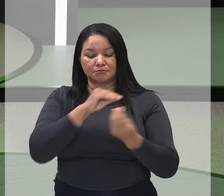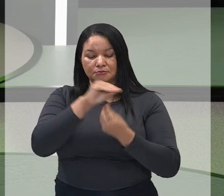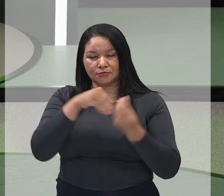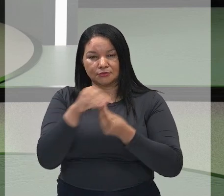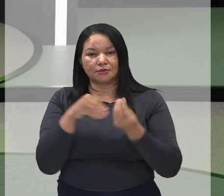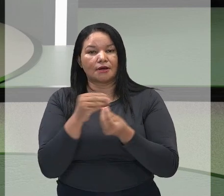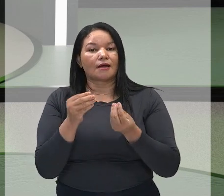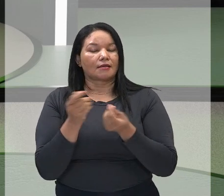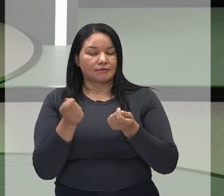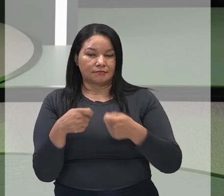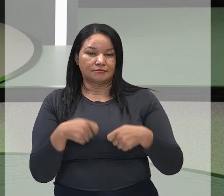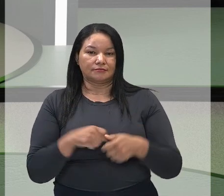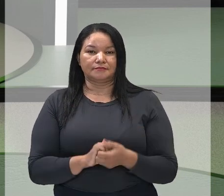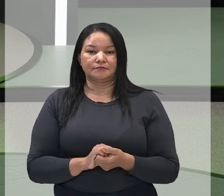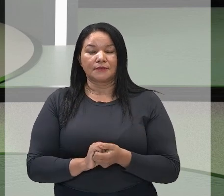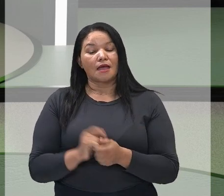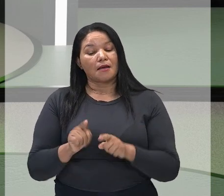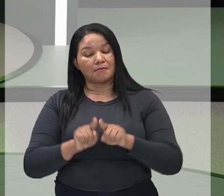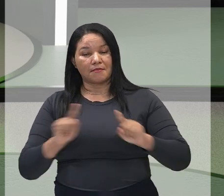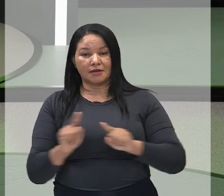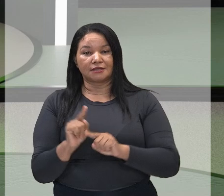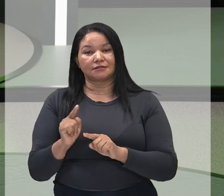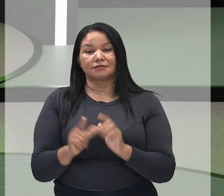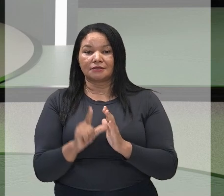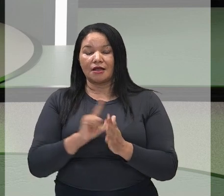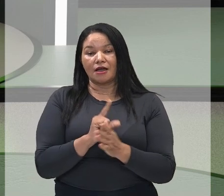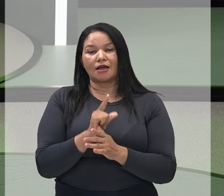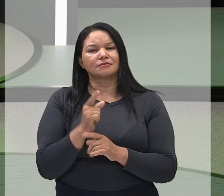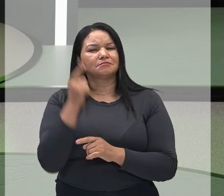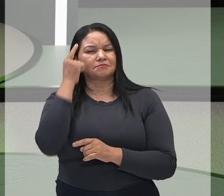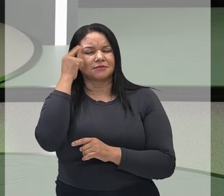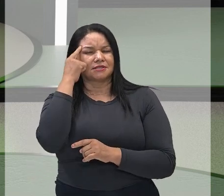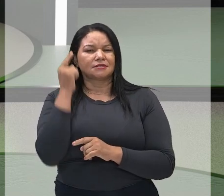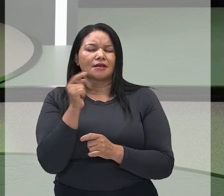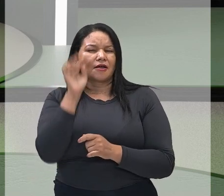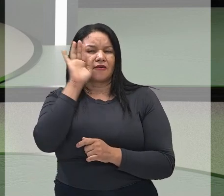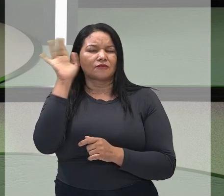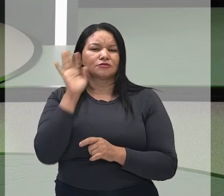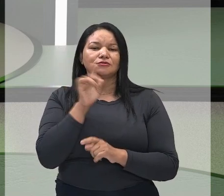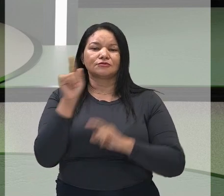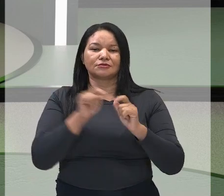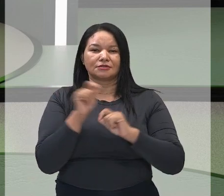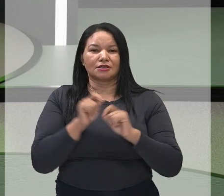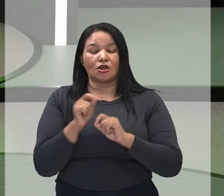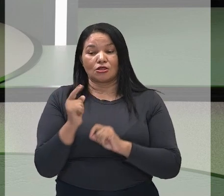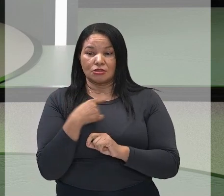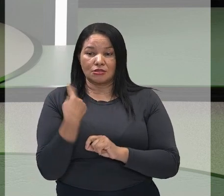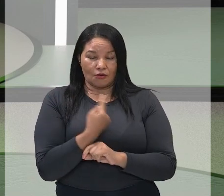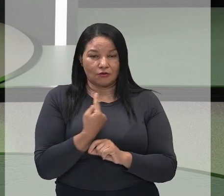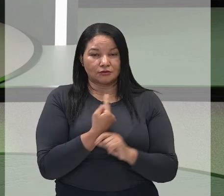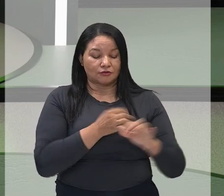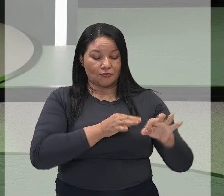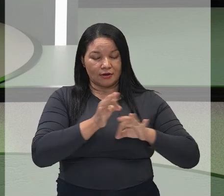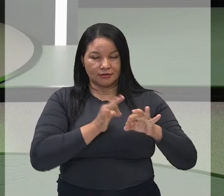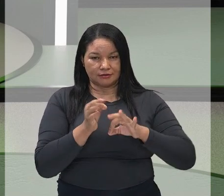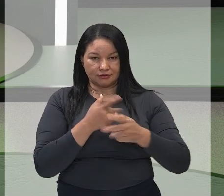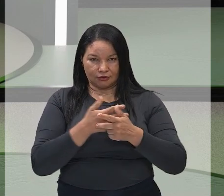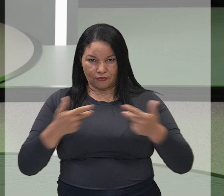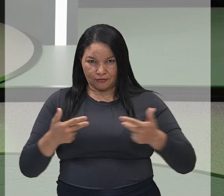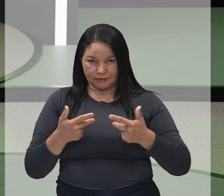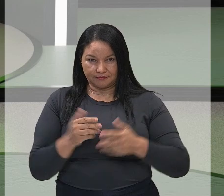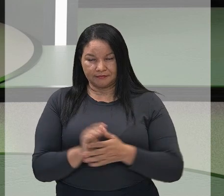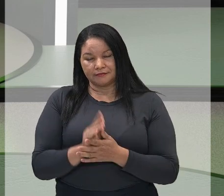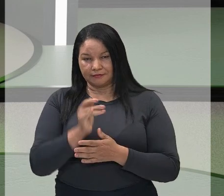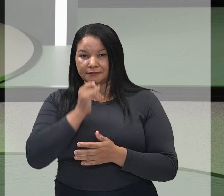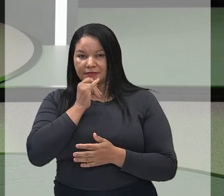colocadas. Mas antes da gente prosseguir, pensa só nessa questão de nós organizarmos as coisas. A gente costuma